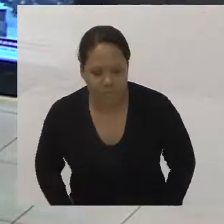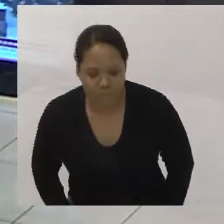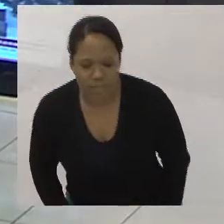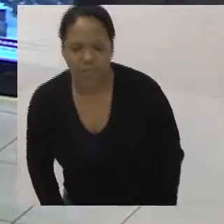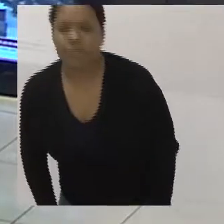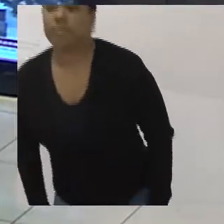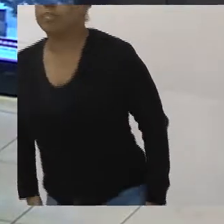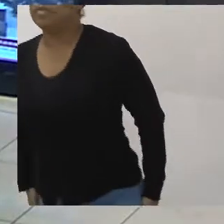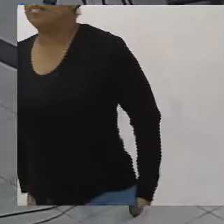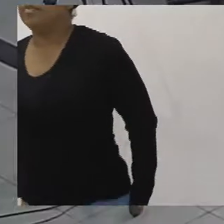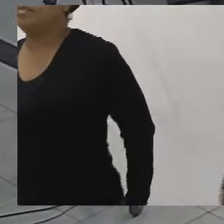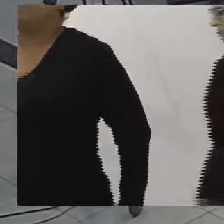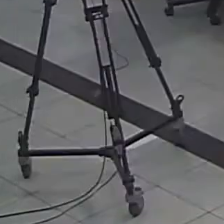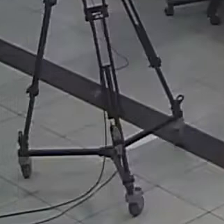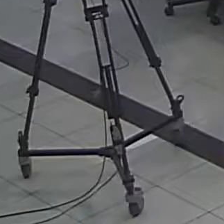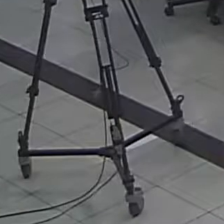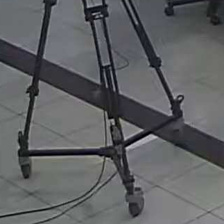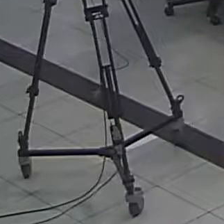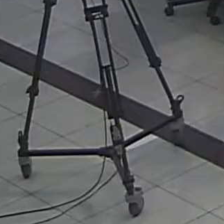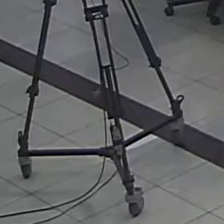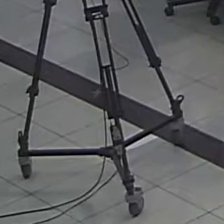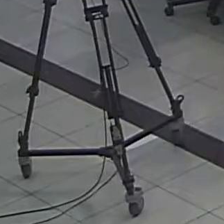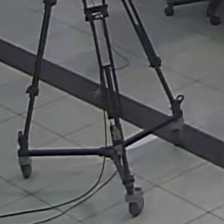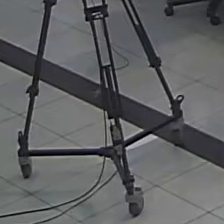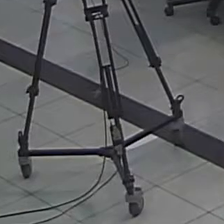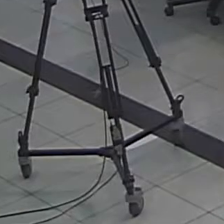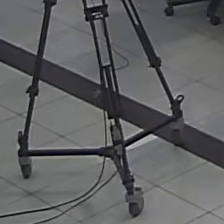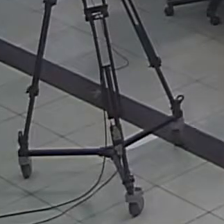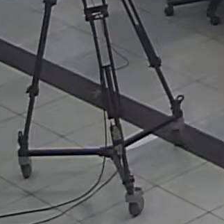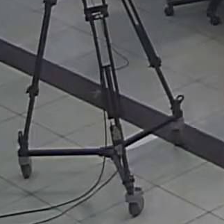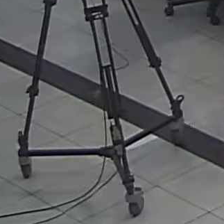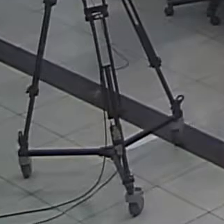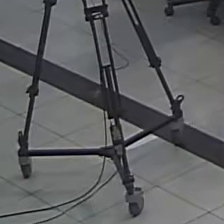o projeto continua em discussão